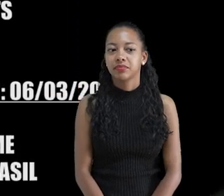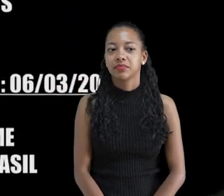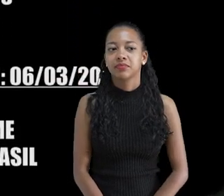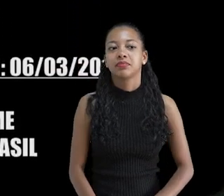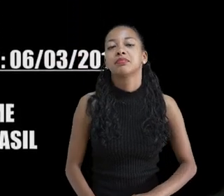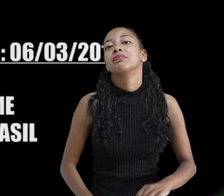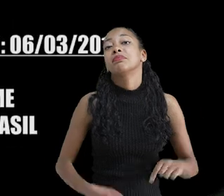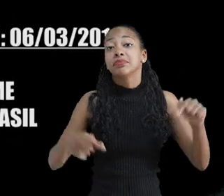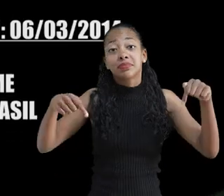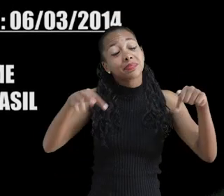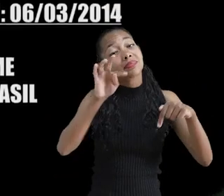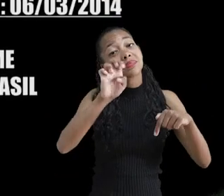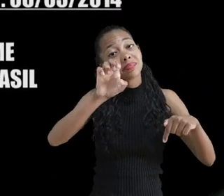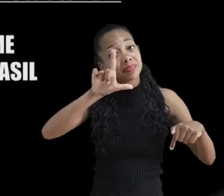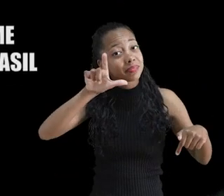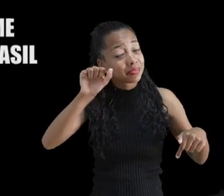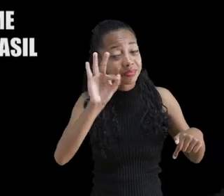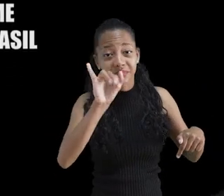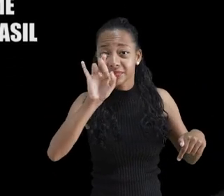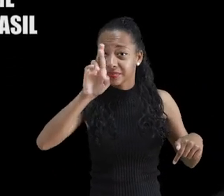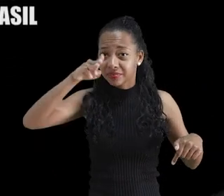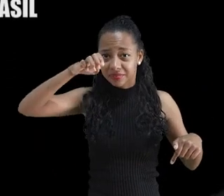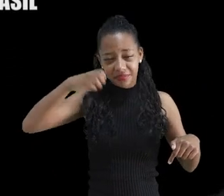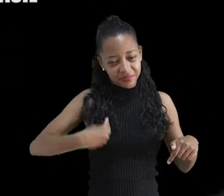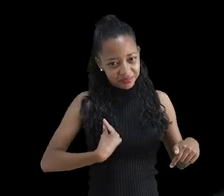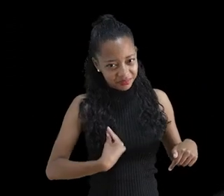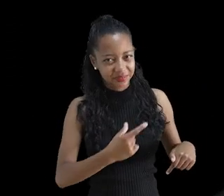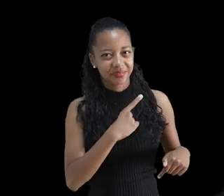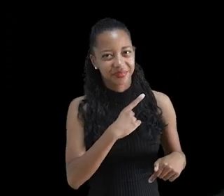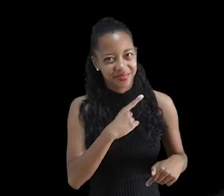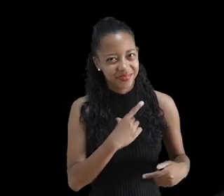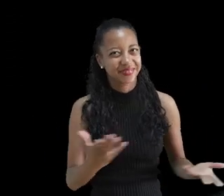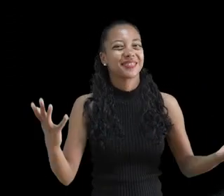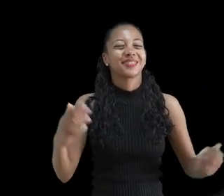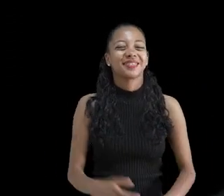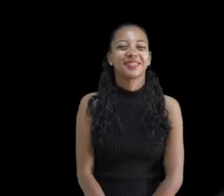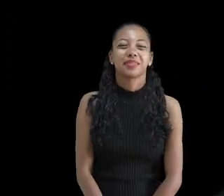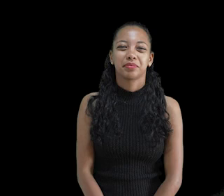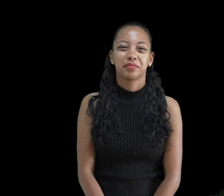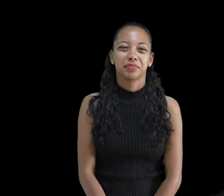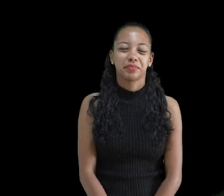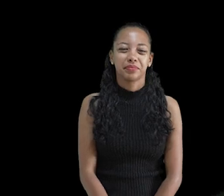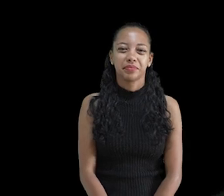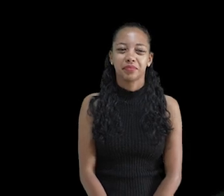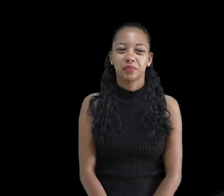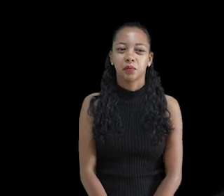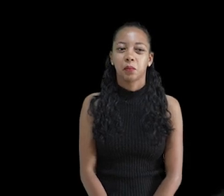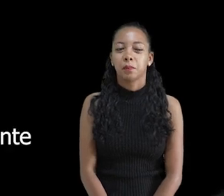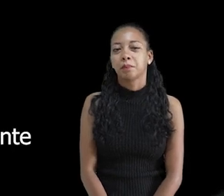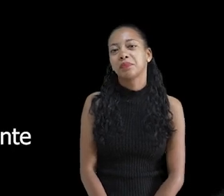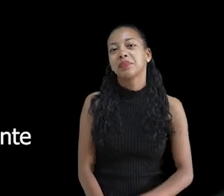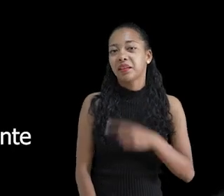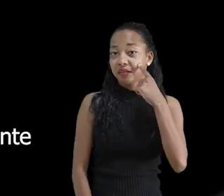PR segur Bom dia T na tela firme Oi galera est na tela firme bom